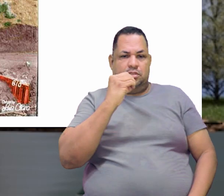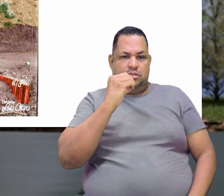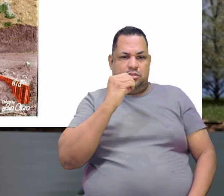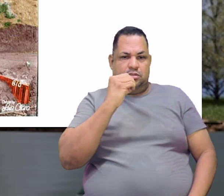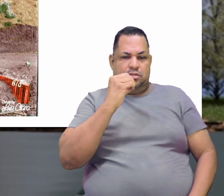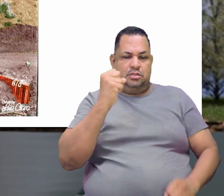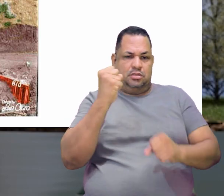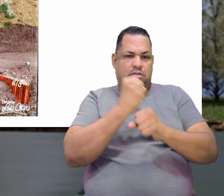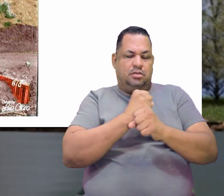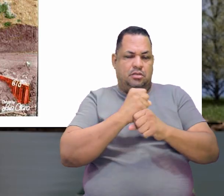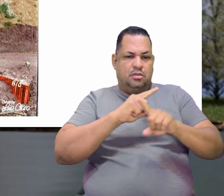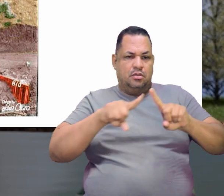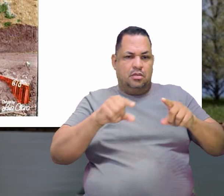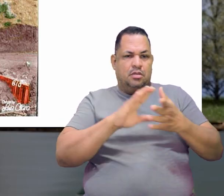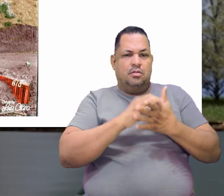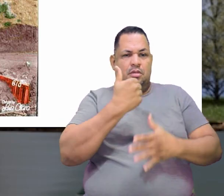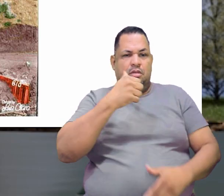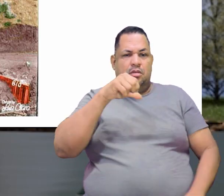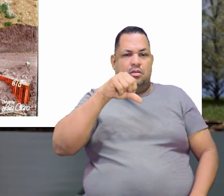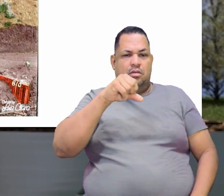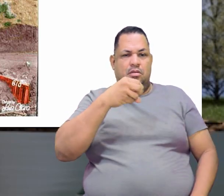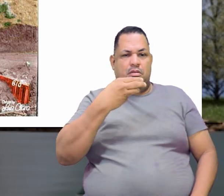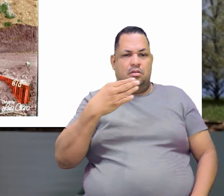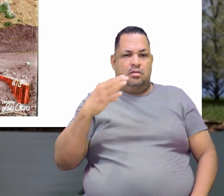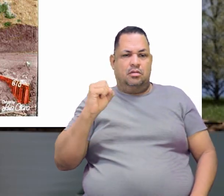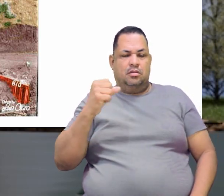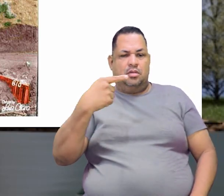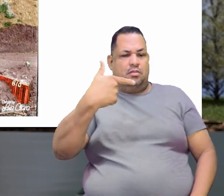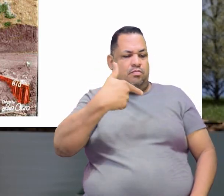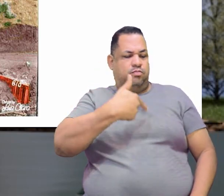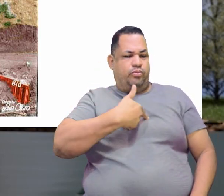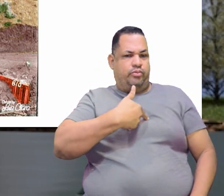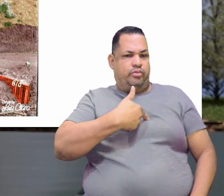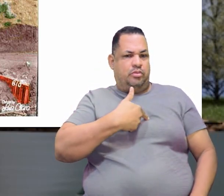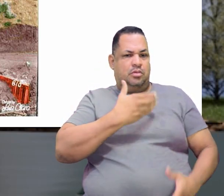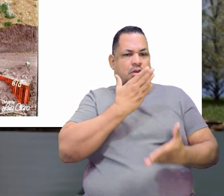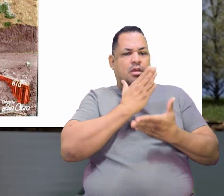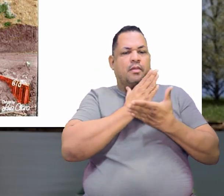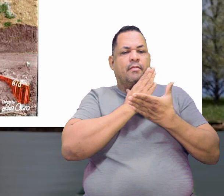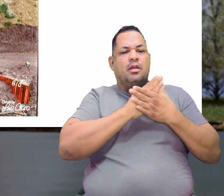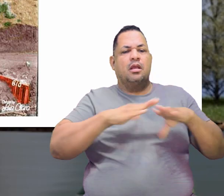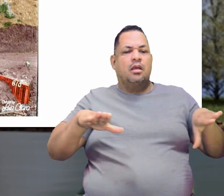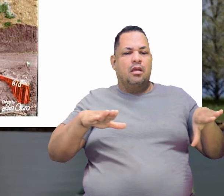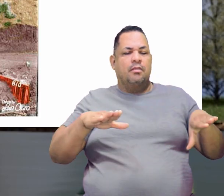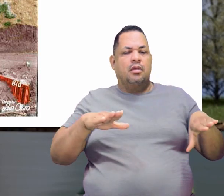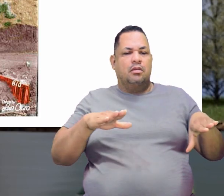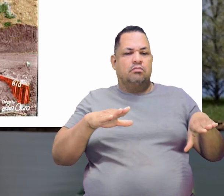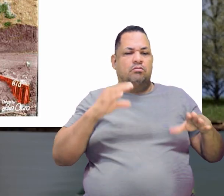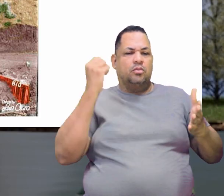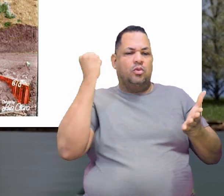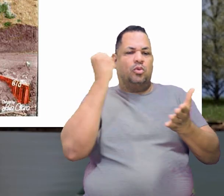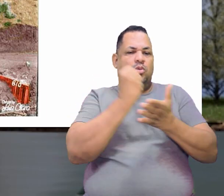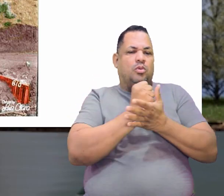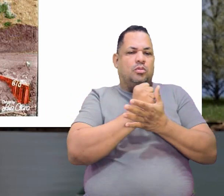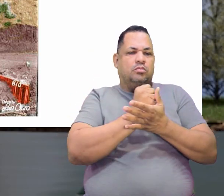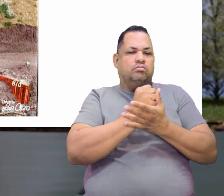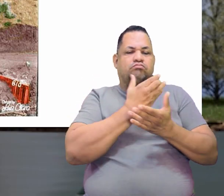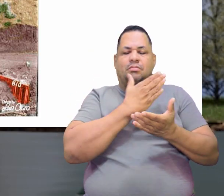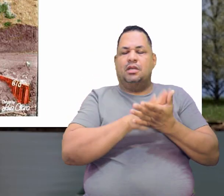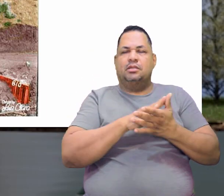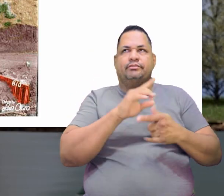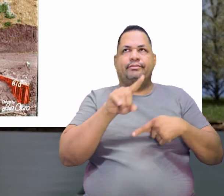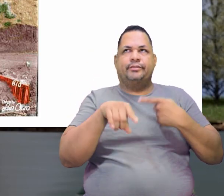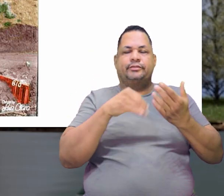em 1930, Getúlio Vargas chega no poder, e aí acaba com o contrato, e aí, meu irmão, começa o